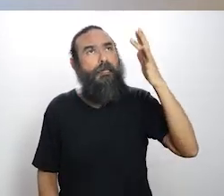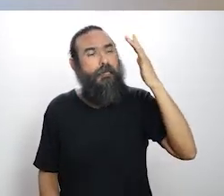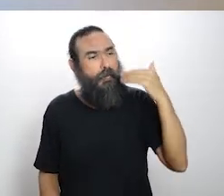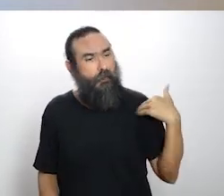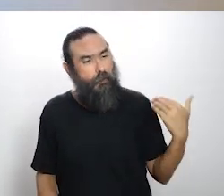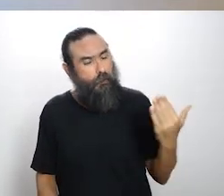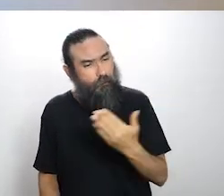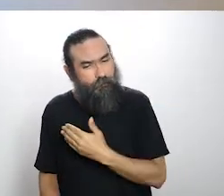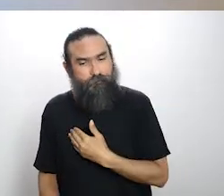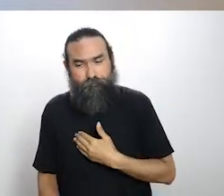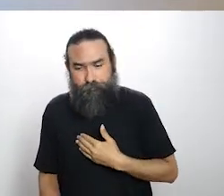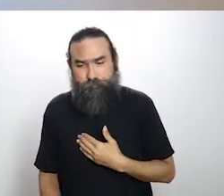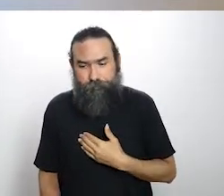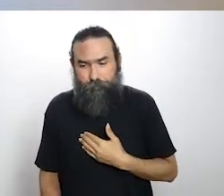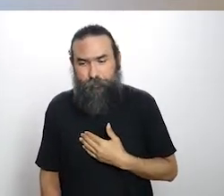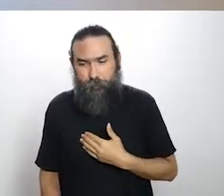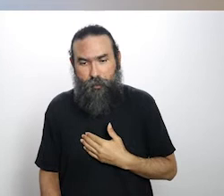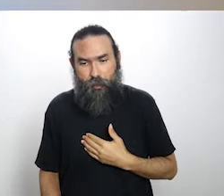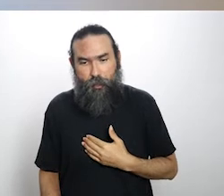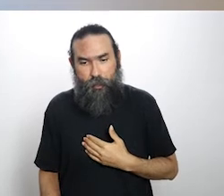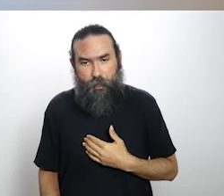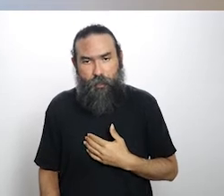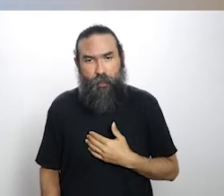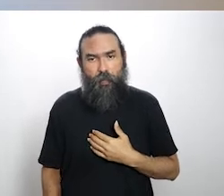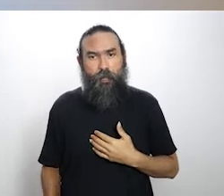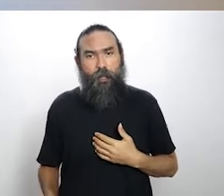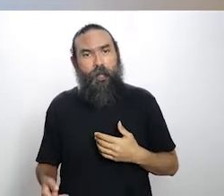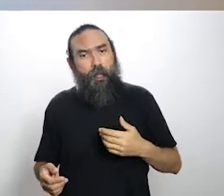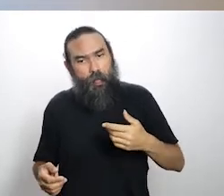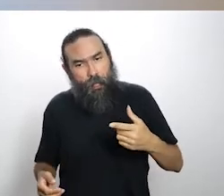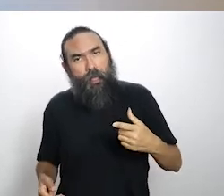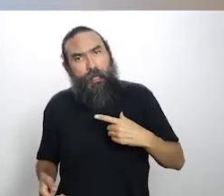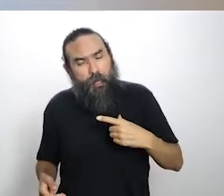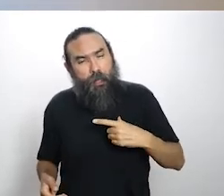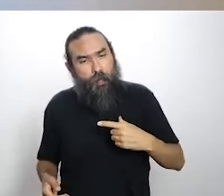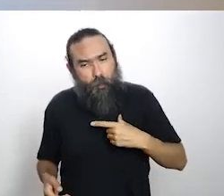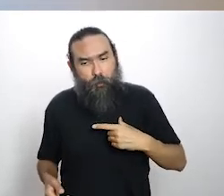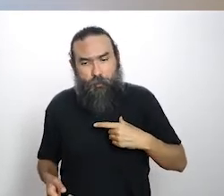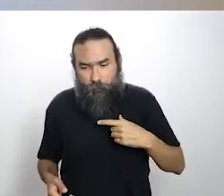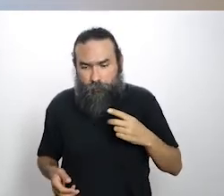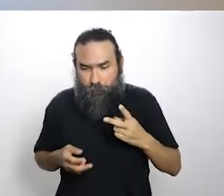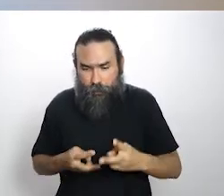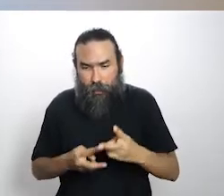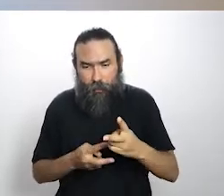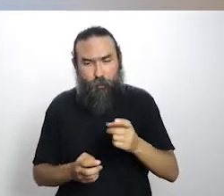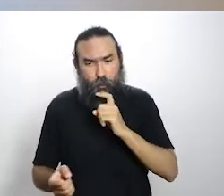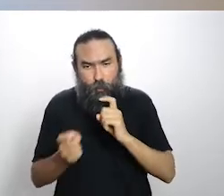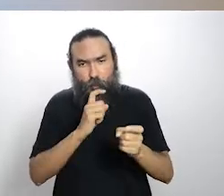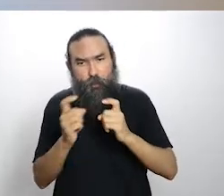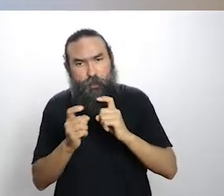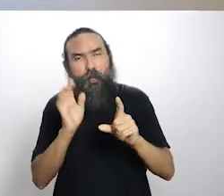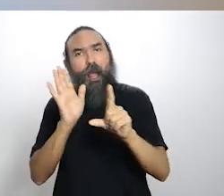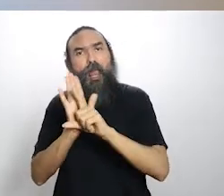supostamente debatido dentro do que é a Lei 10.639 e também a Lei